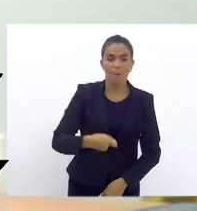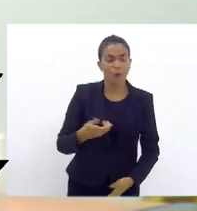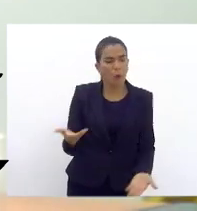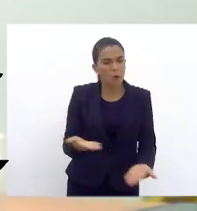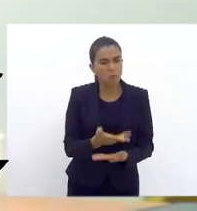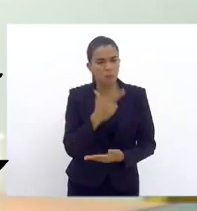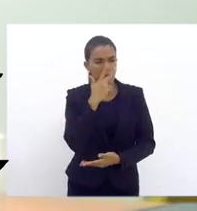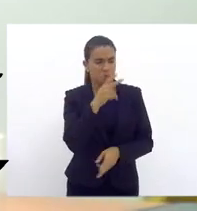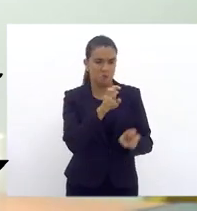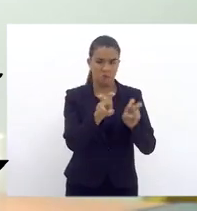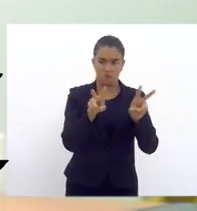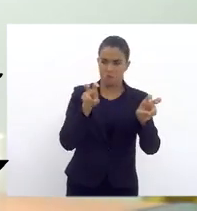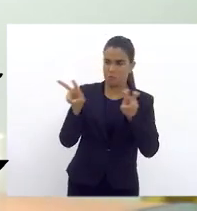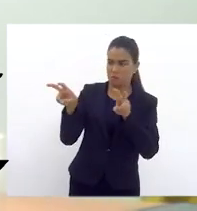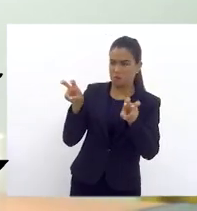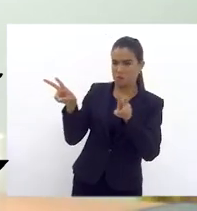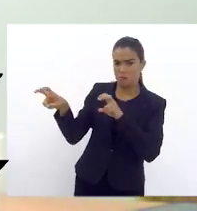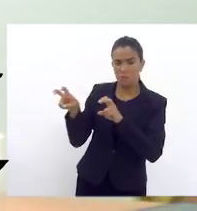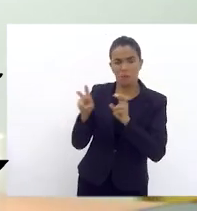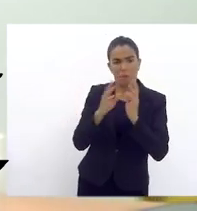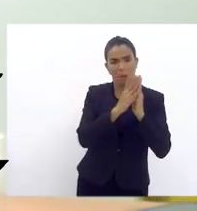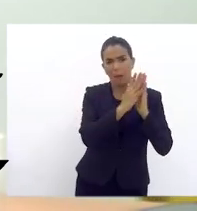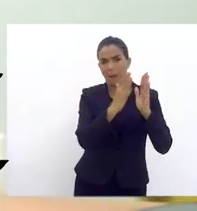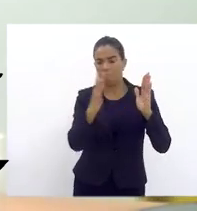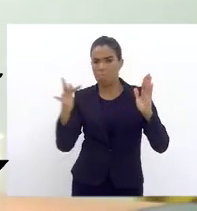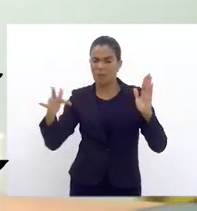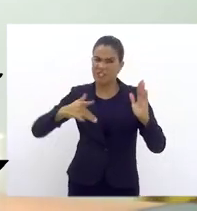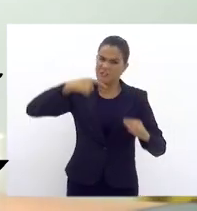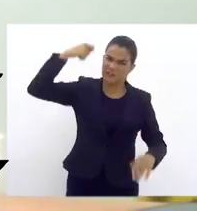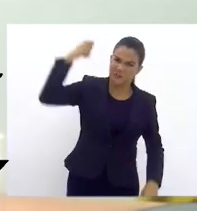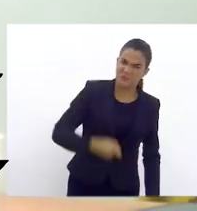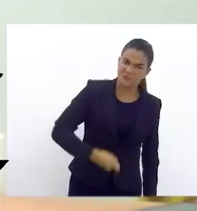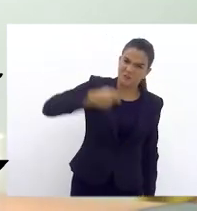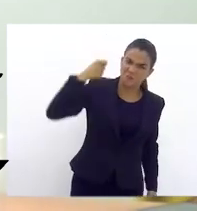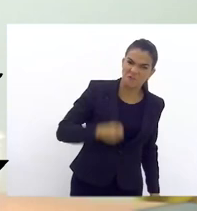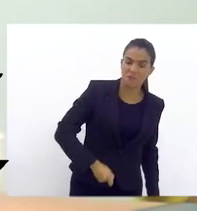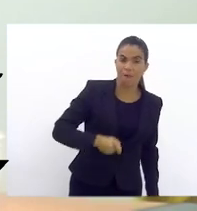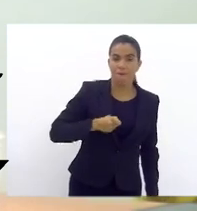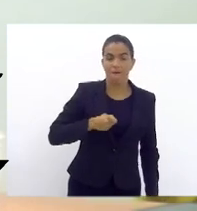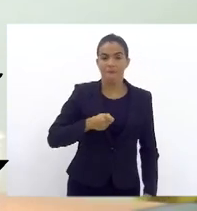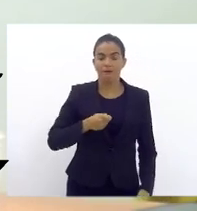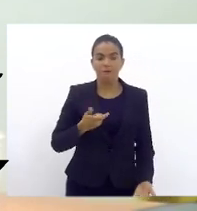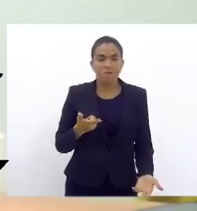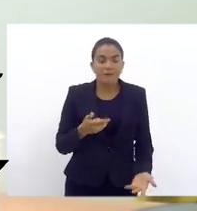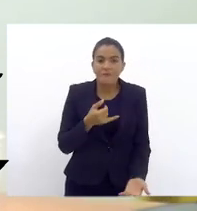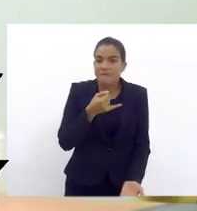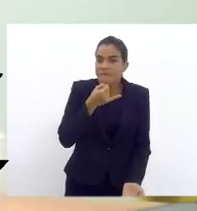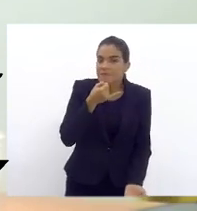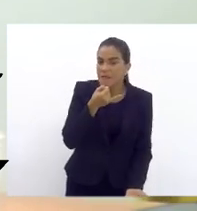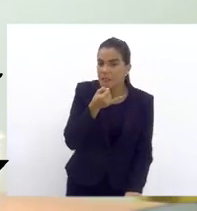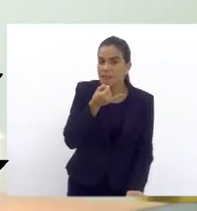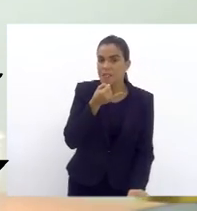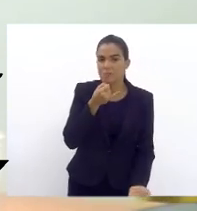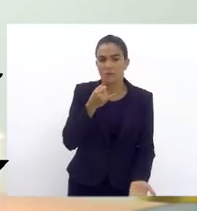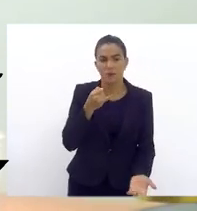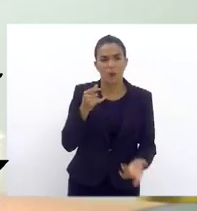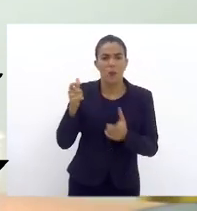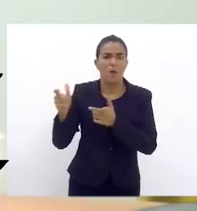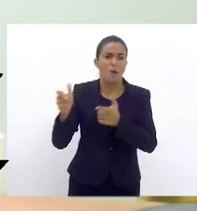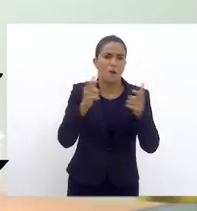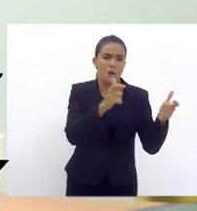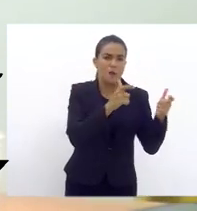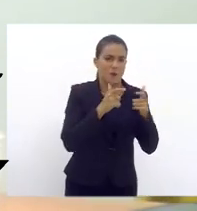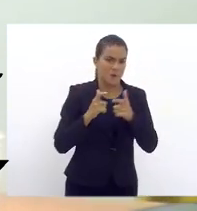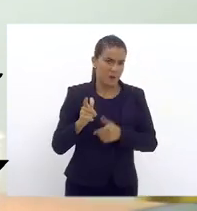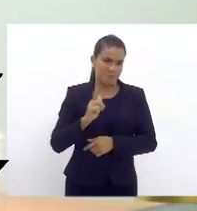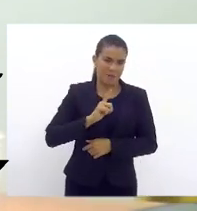onda sobretudo nos últimos tempos de extremismo de radicalismo que infelizmente há em todos os segmentos